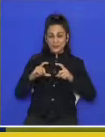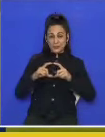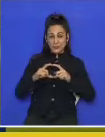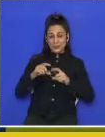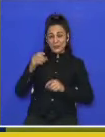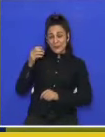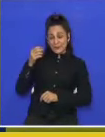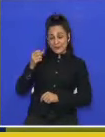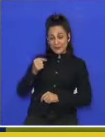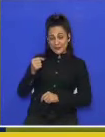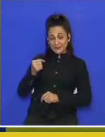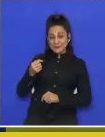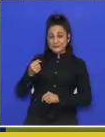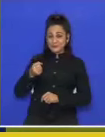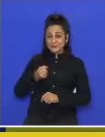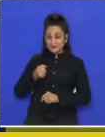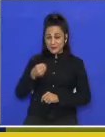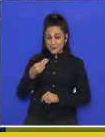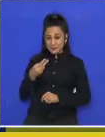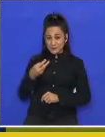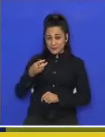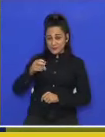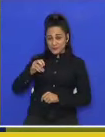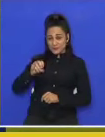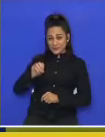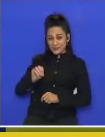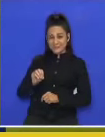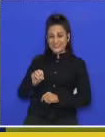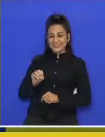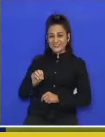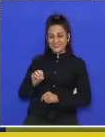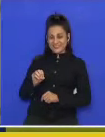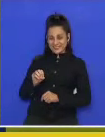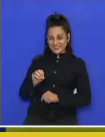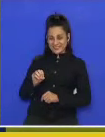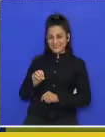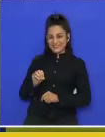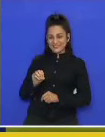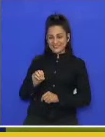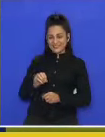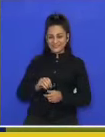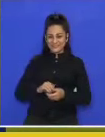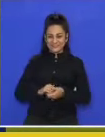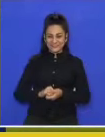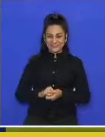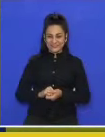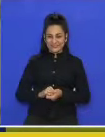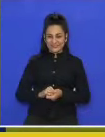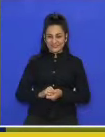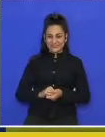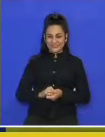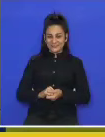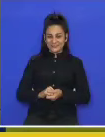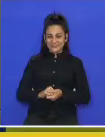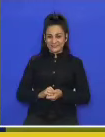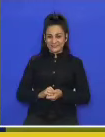Bola branca, número 20. Branca, 20.